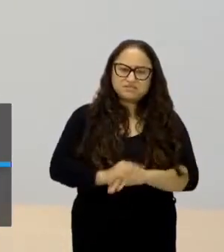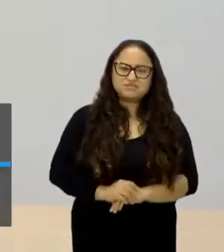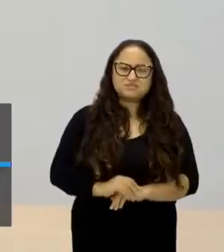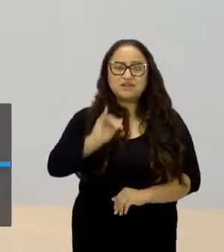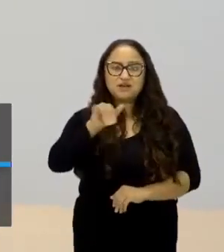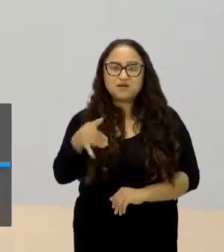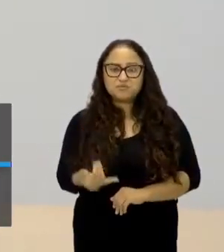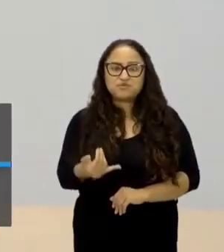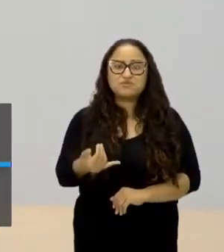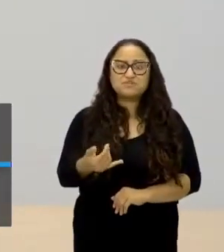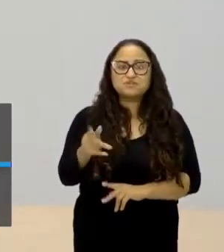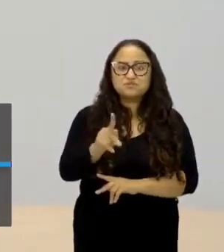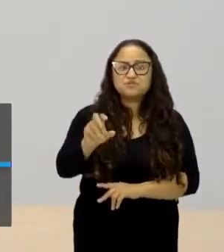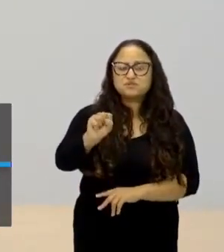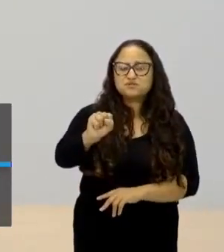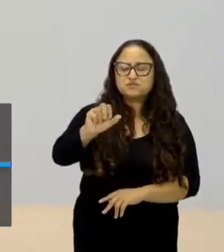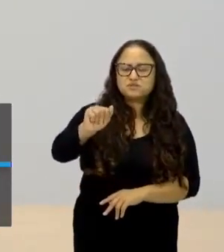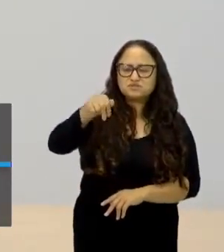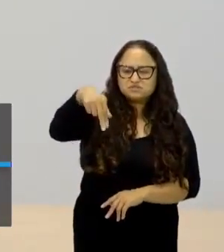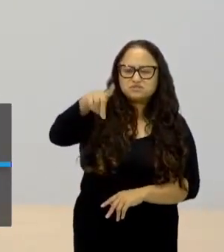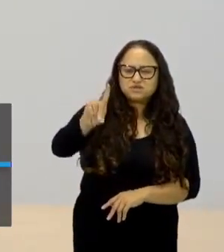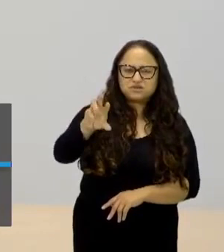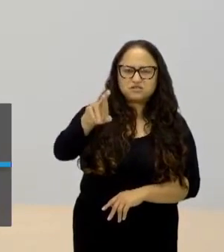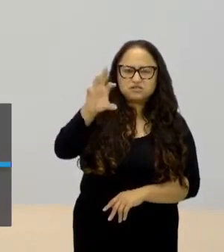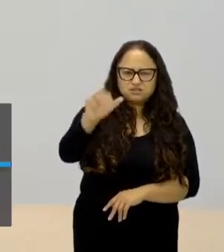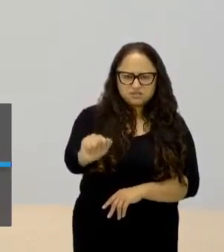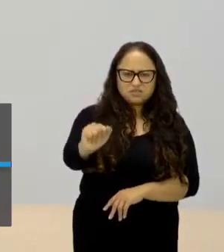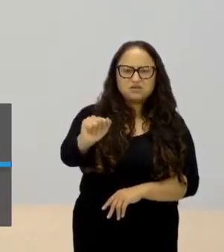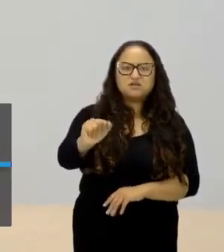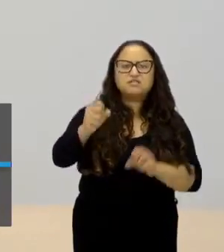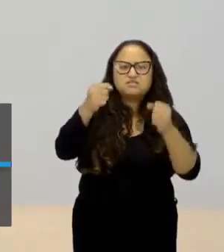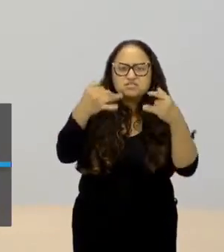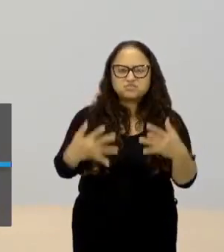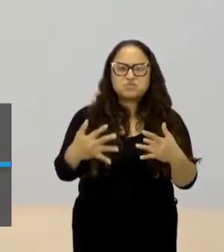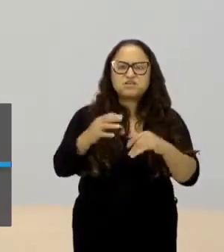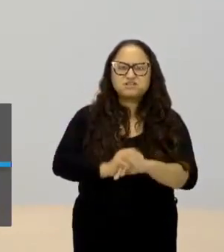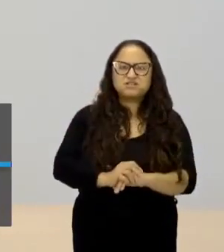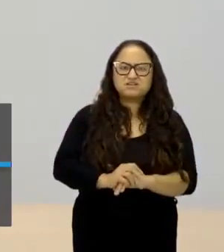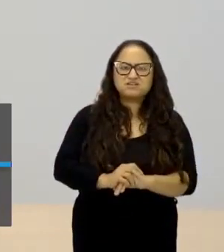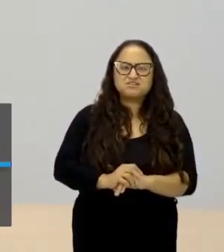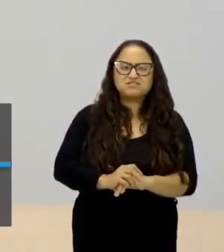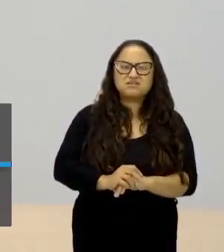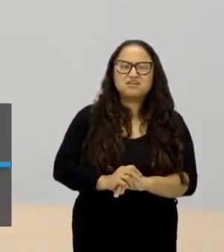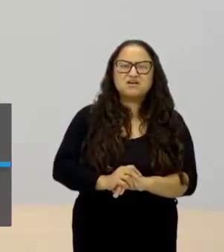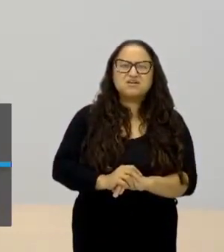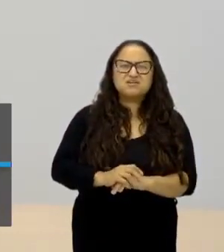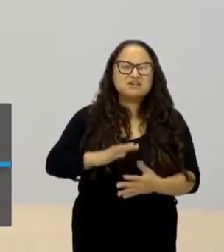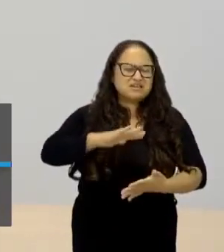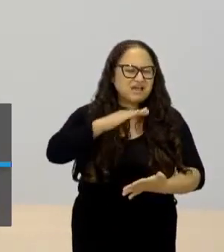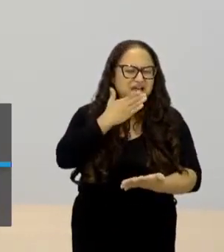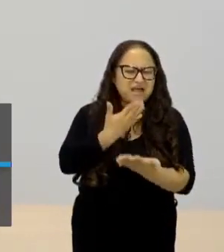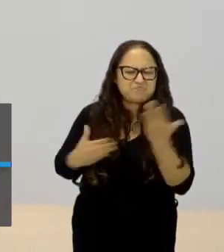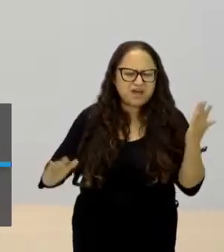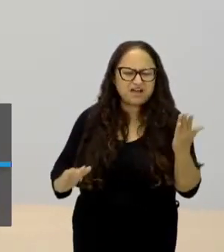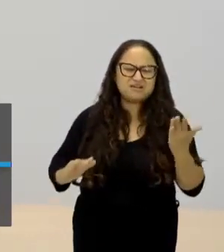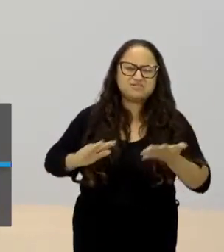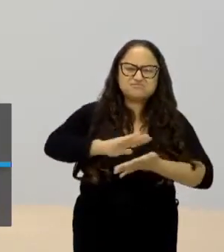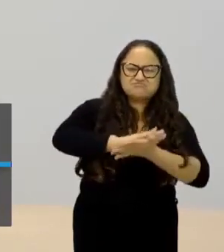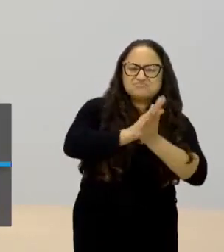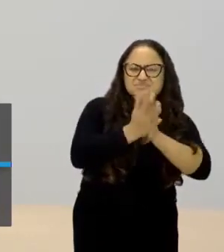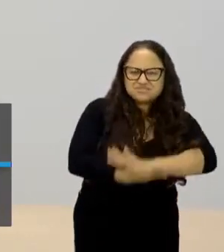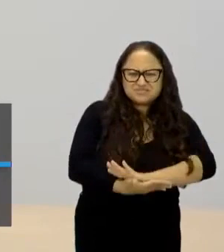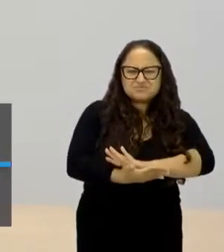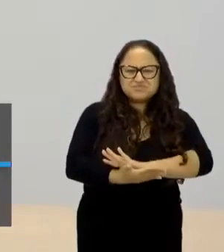aproveitando aqui, quando a Pro Sandra fala de, né, lots of discrimination, né,